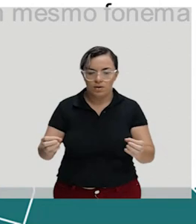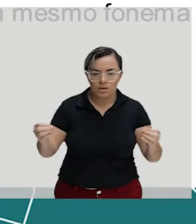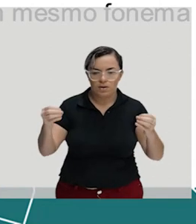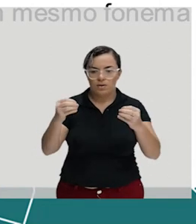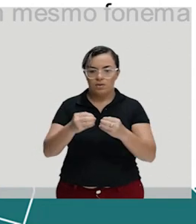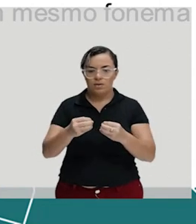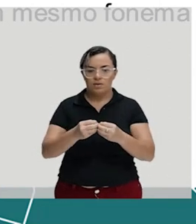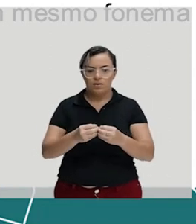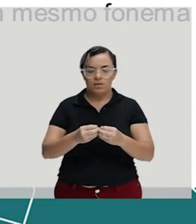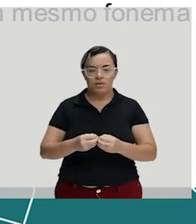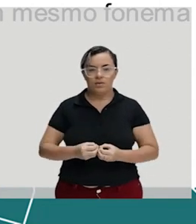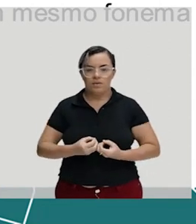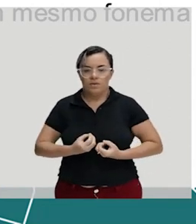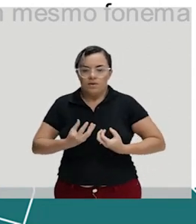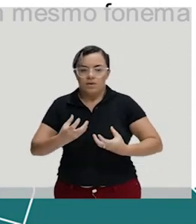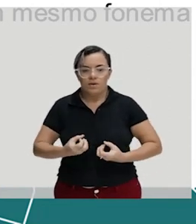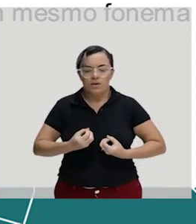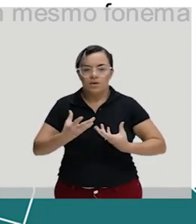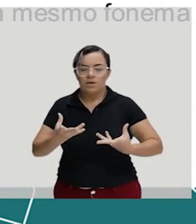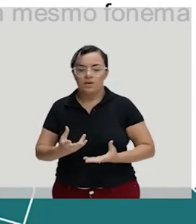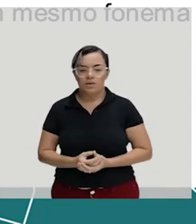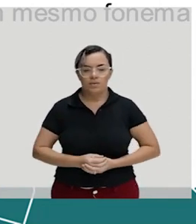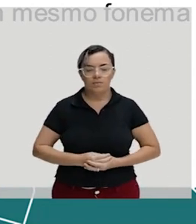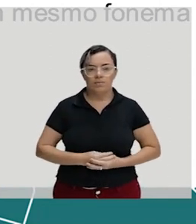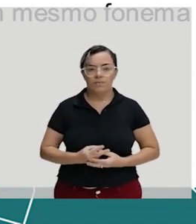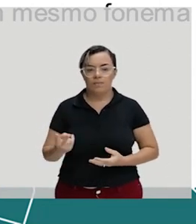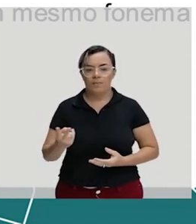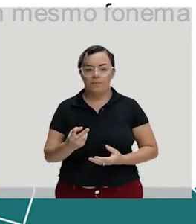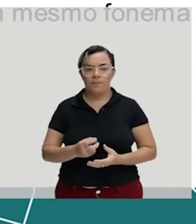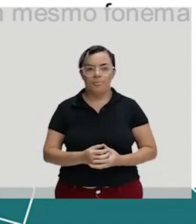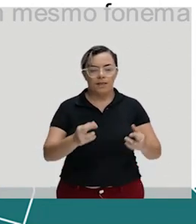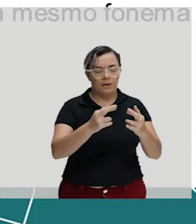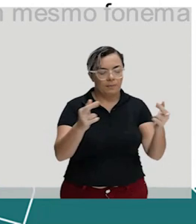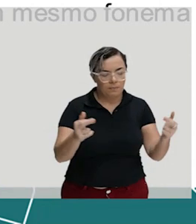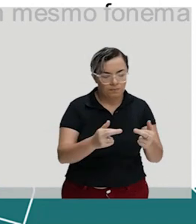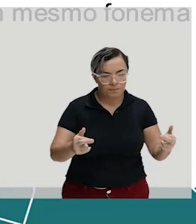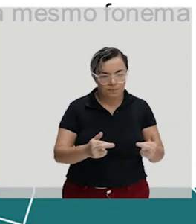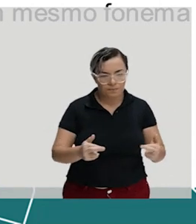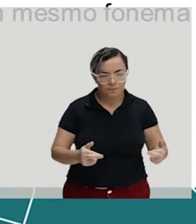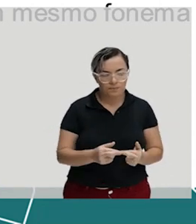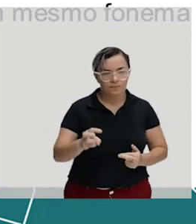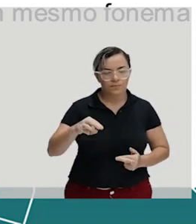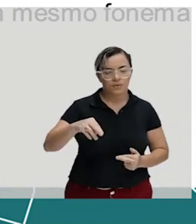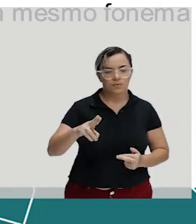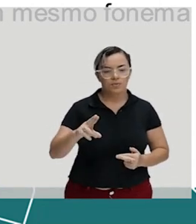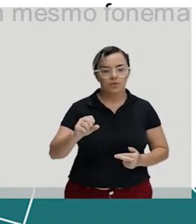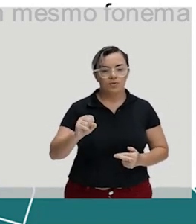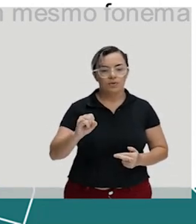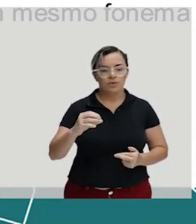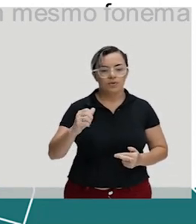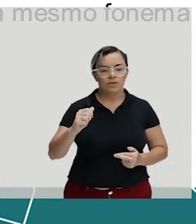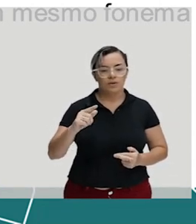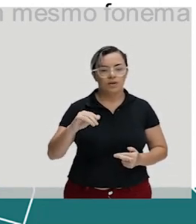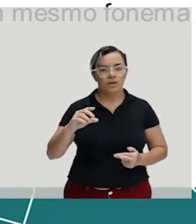tá e Musicalidade quando eu falo de Musicalidade vou trabalhar a questão da Rima dando aquela melodia para aquilo que é